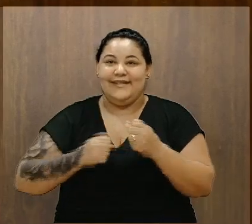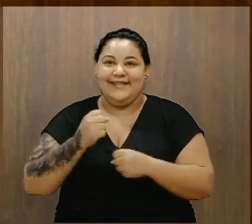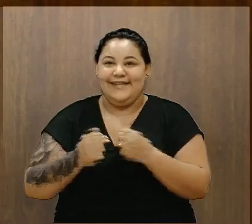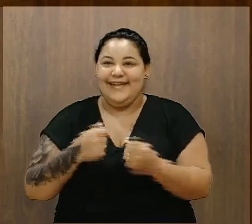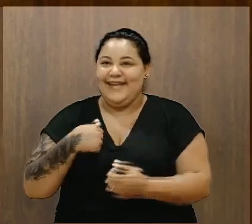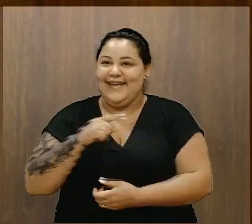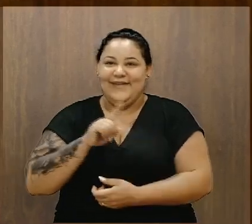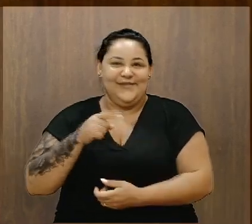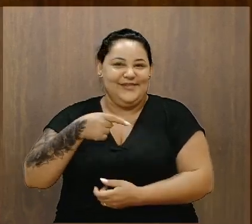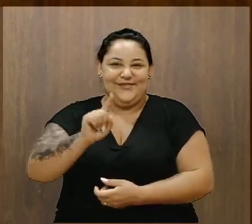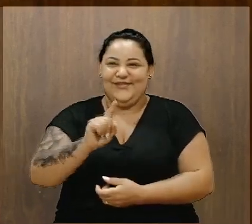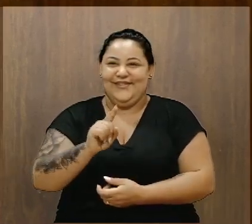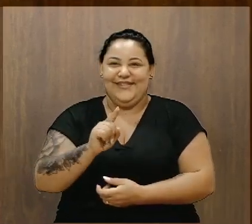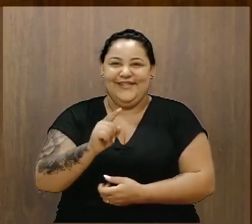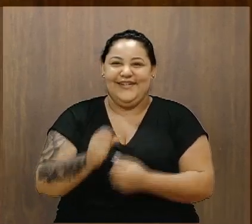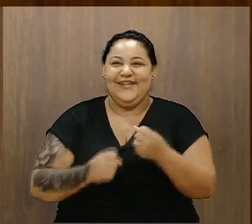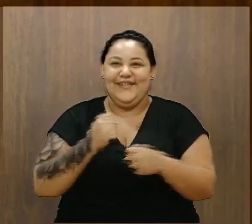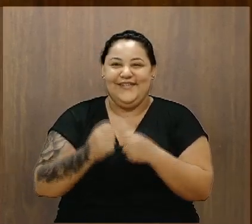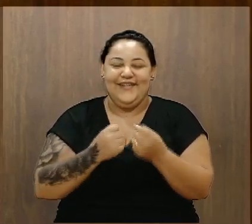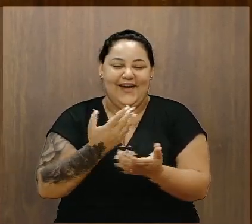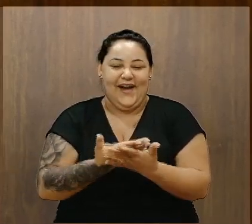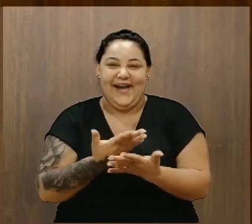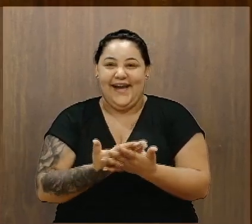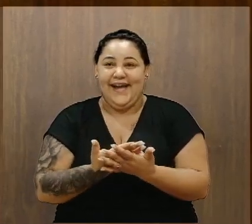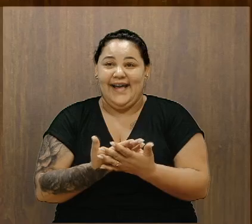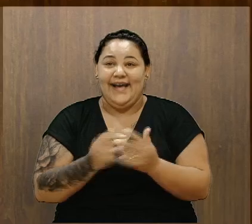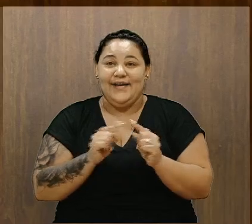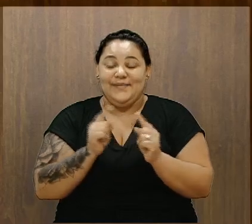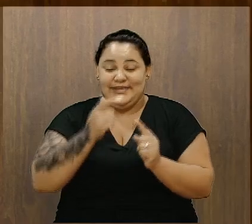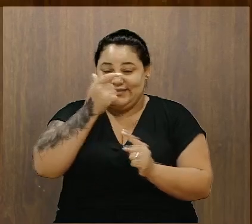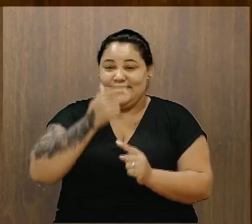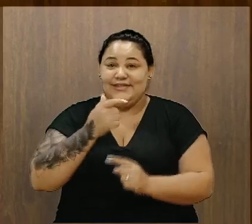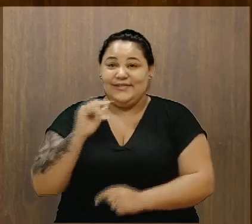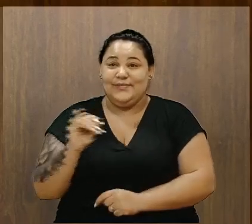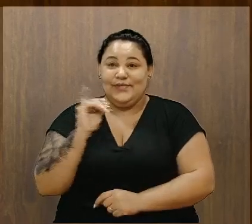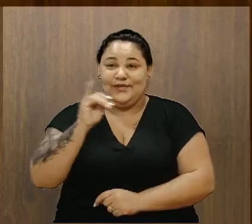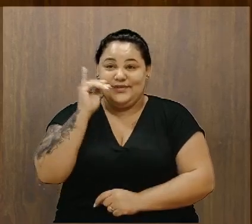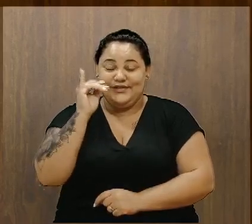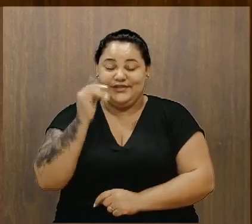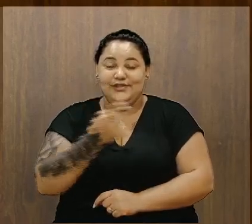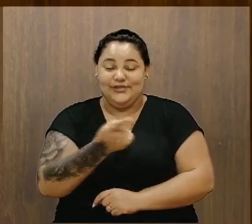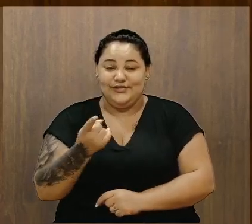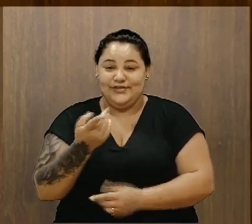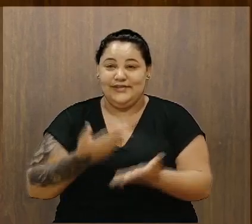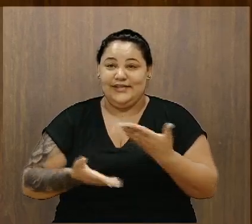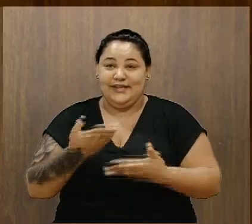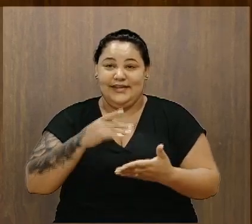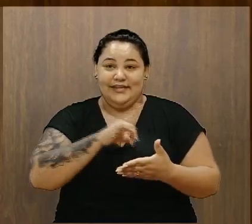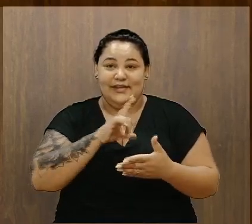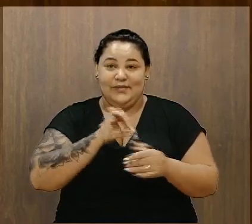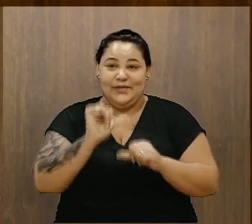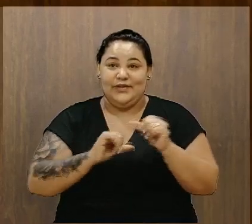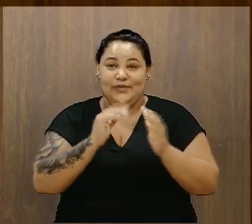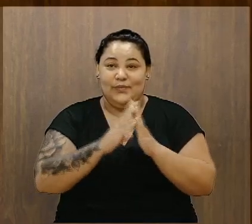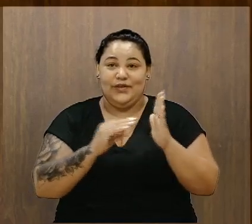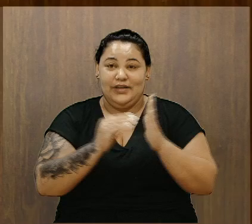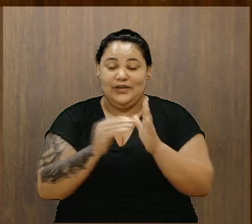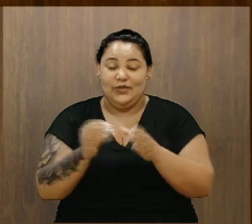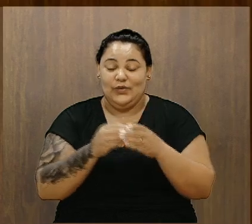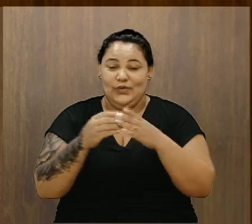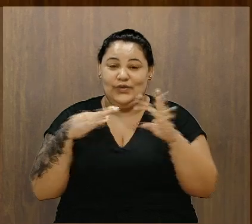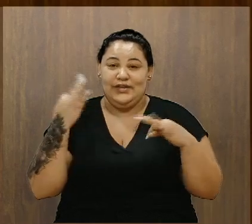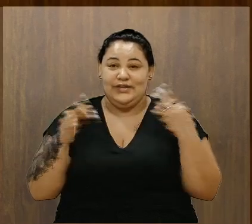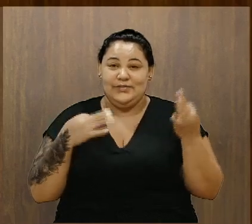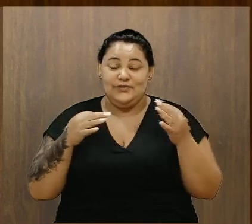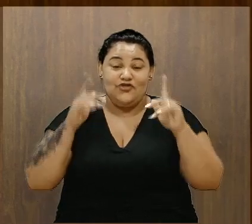vai nas aulas, mas de toda forma eu acho muito importante que a senhora trata. Tem uma alteração no modelo de turismo da cidade e o turismo de aventura